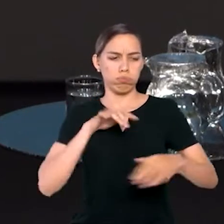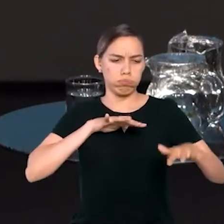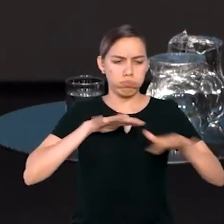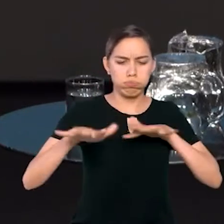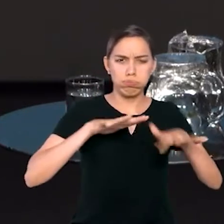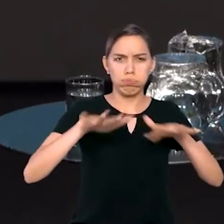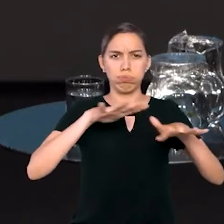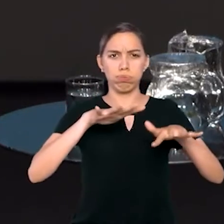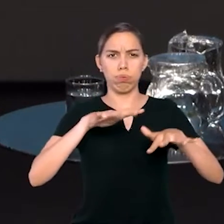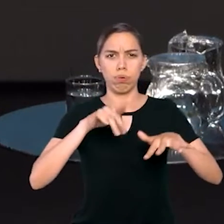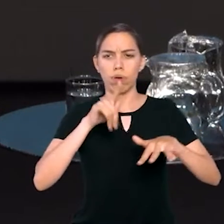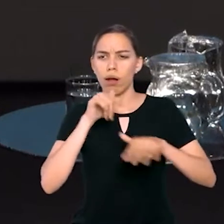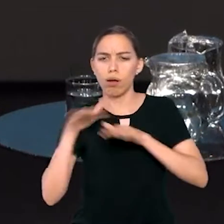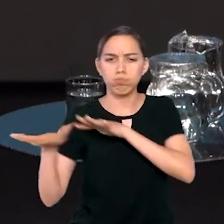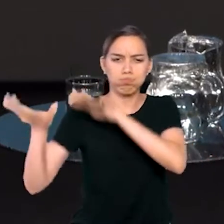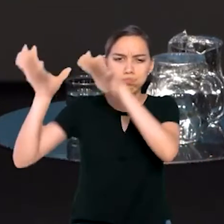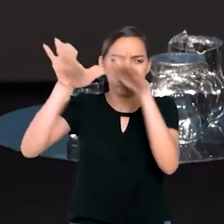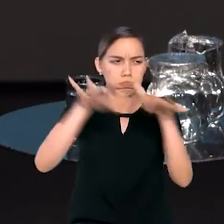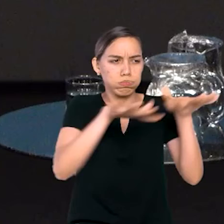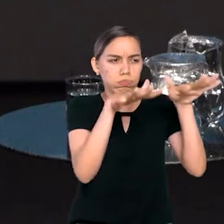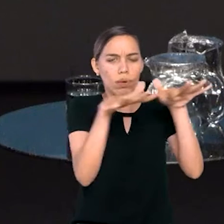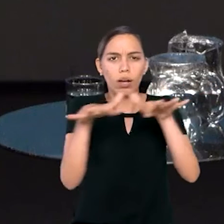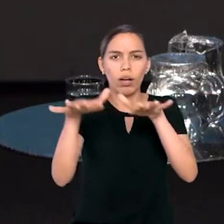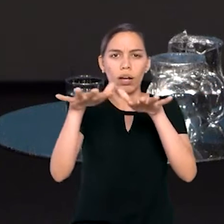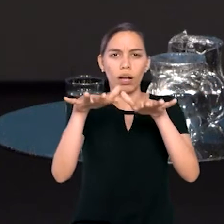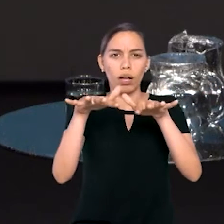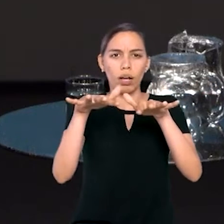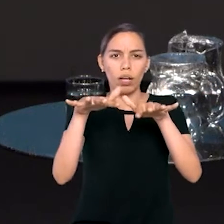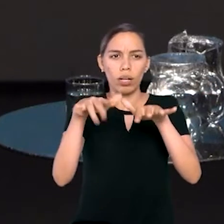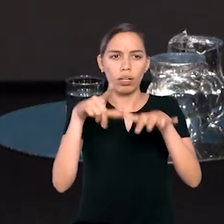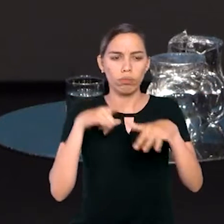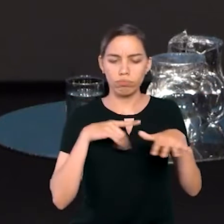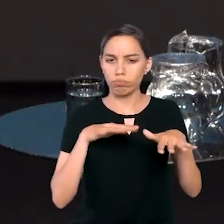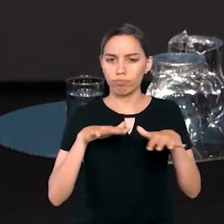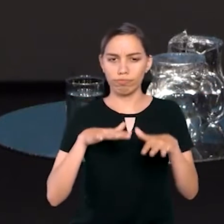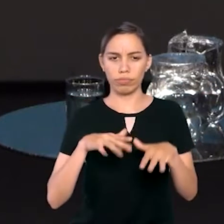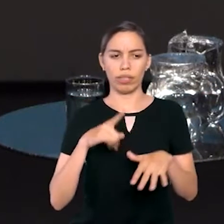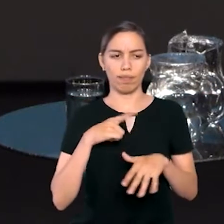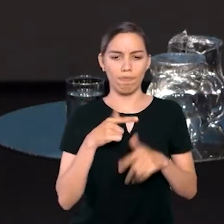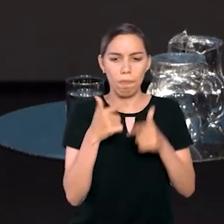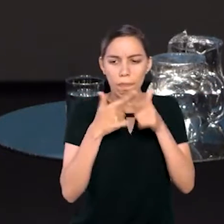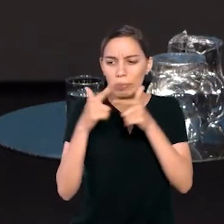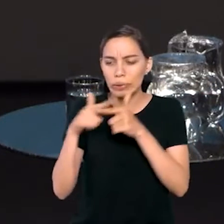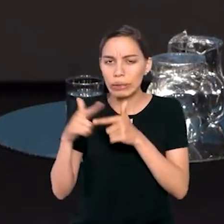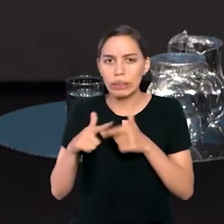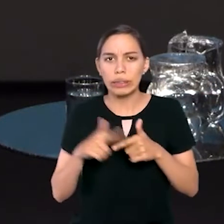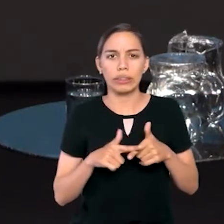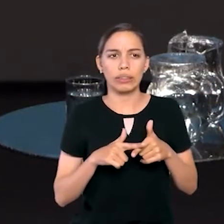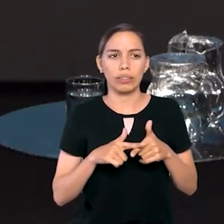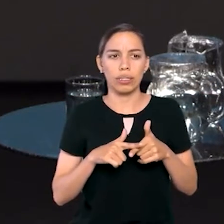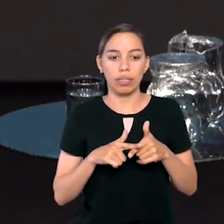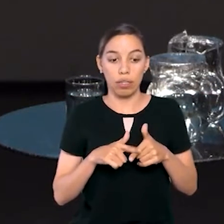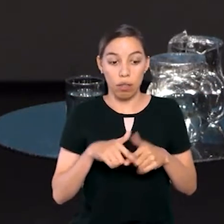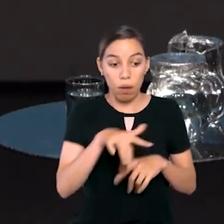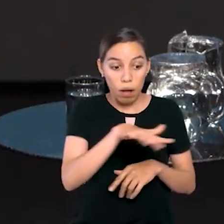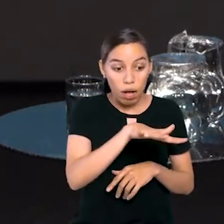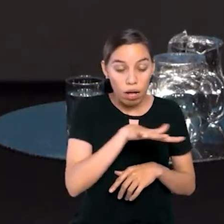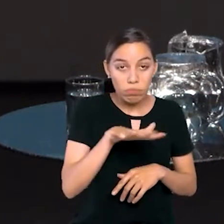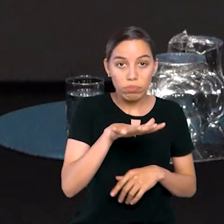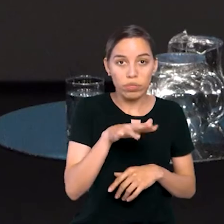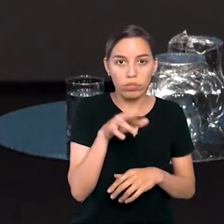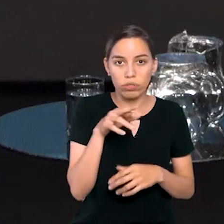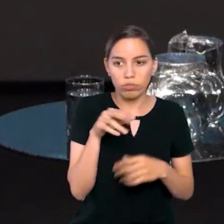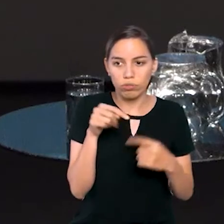enchentes, inundações. Quer dizer, você tem o ambiente onde nós habitamos respondendo à nossa